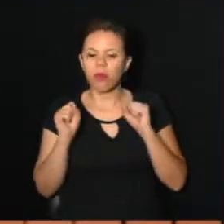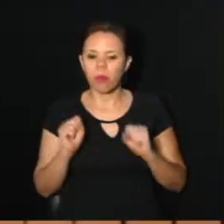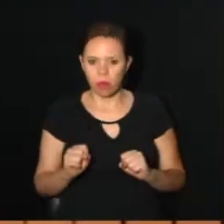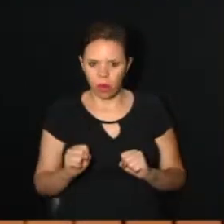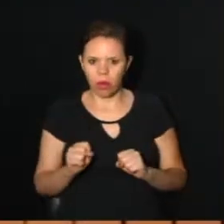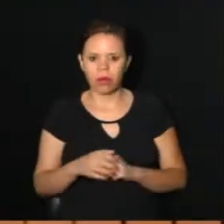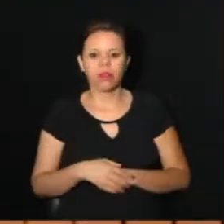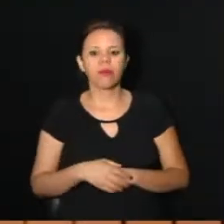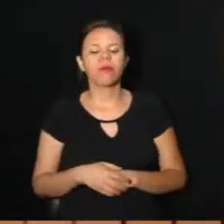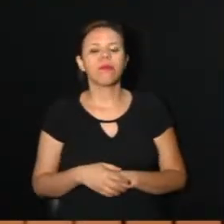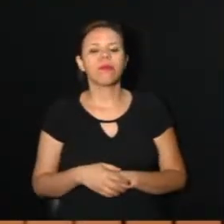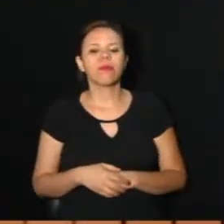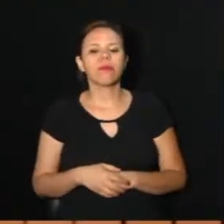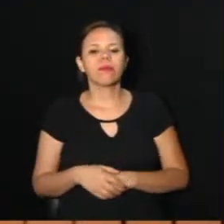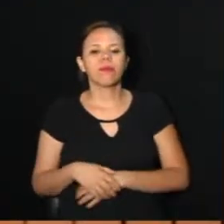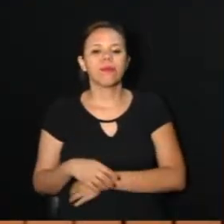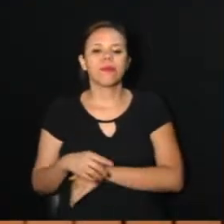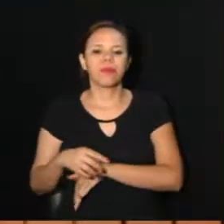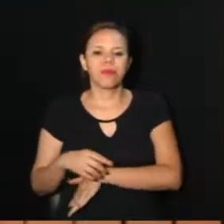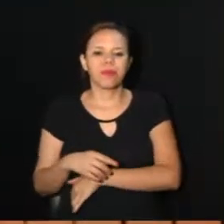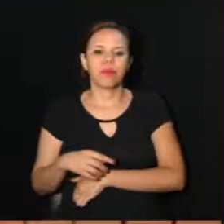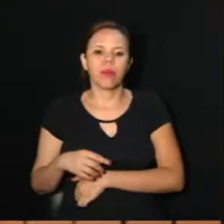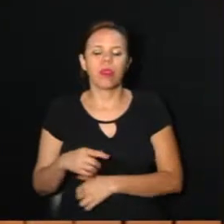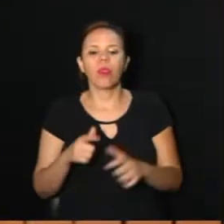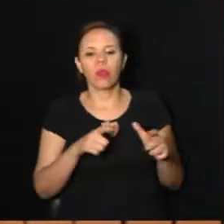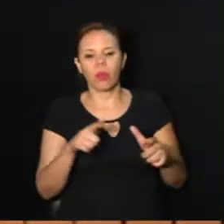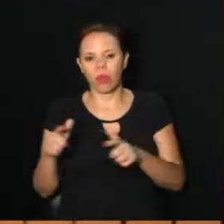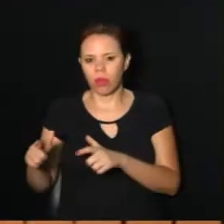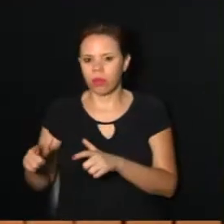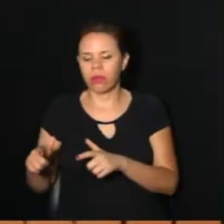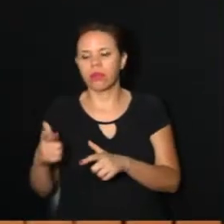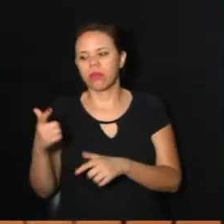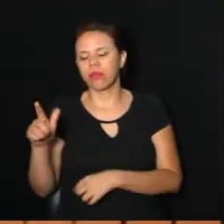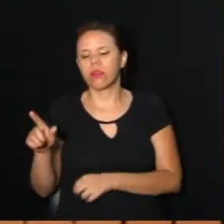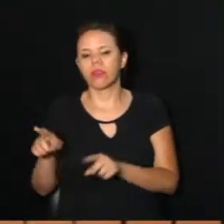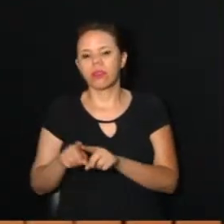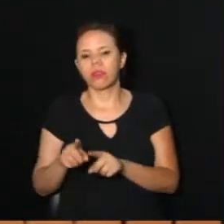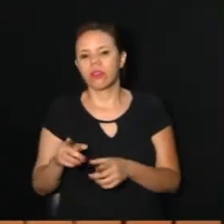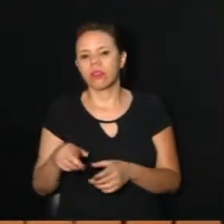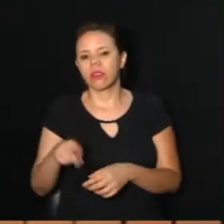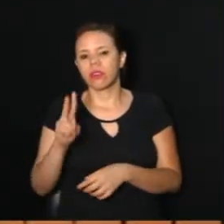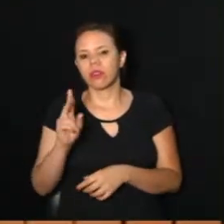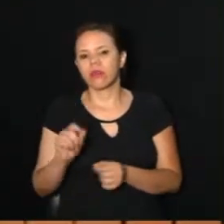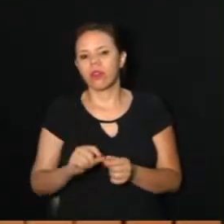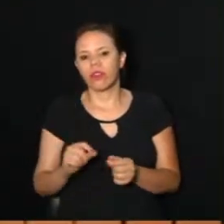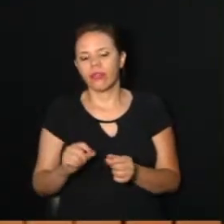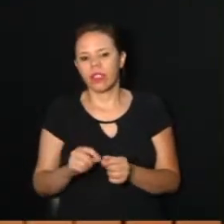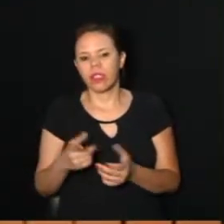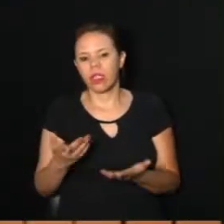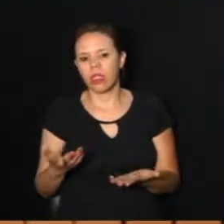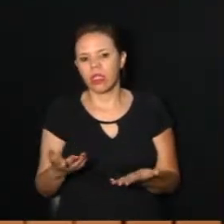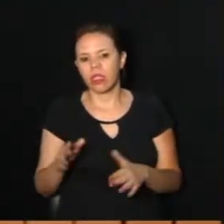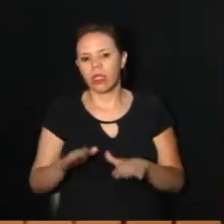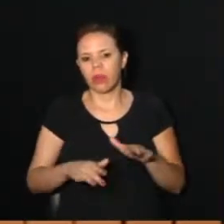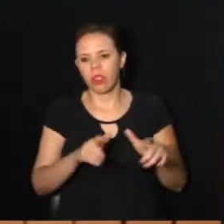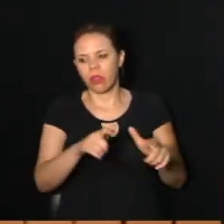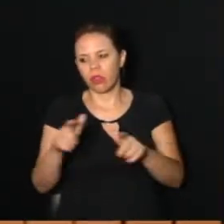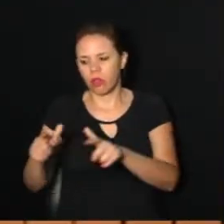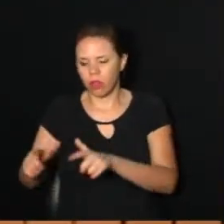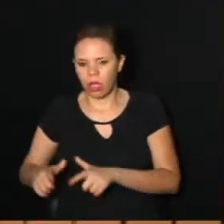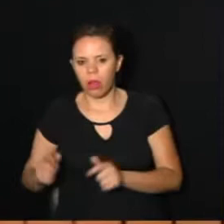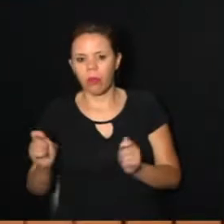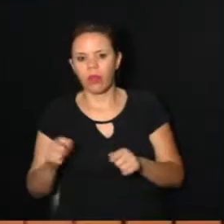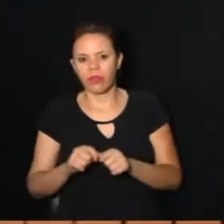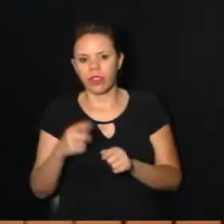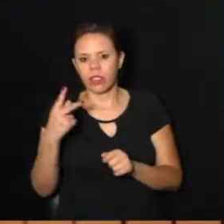pode em imóveis de terceiros. E vou mais longe, você pode fazer, dependendo do zoneamento e do local e da atividade,